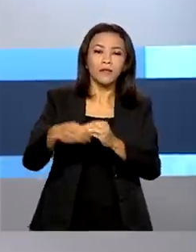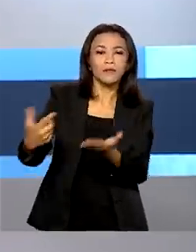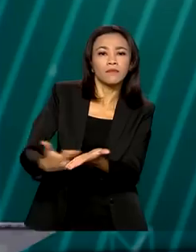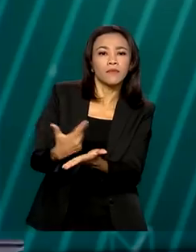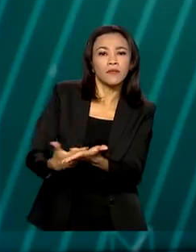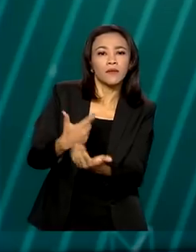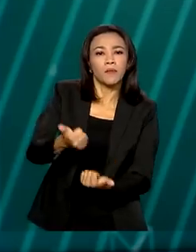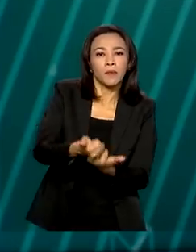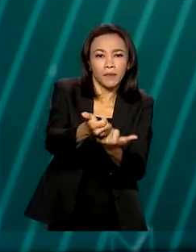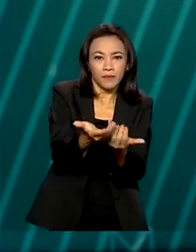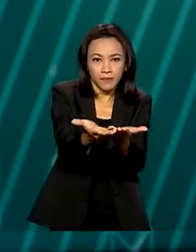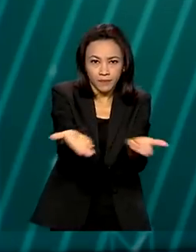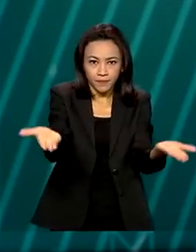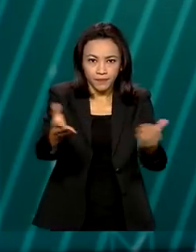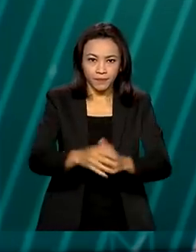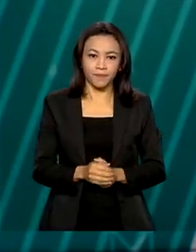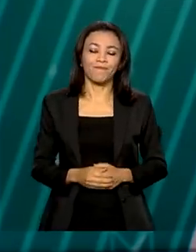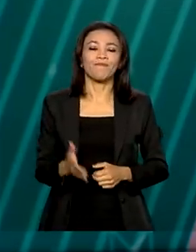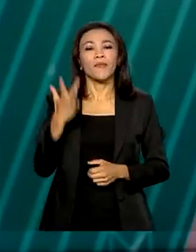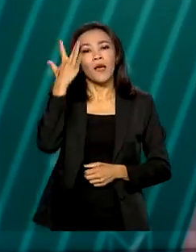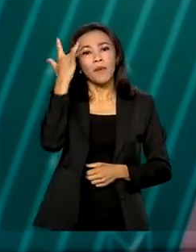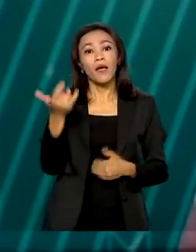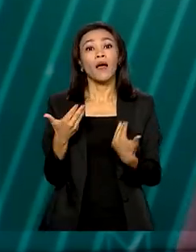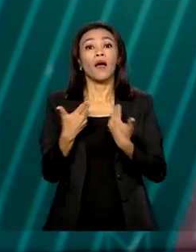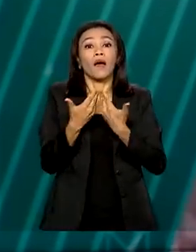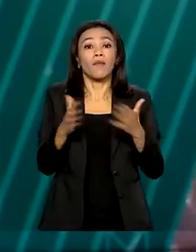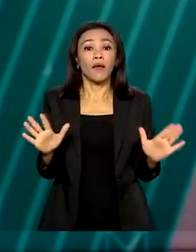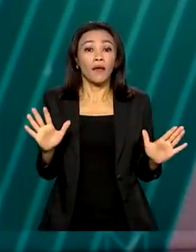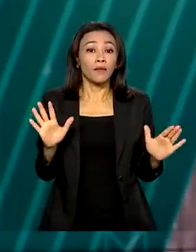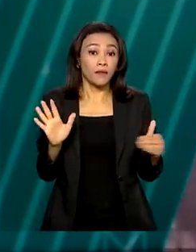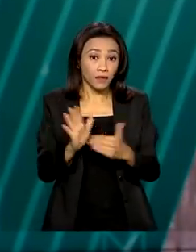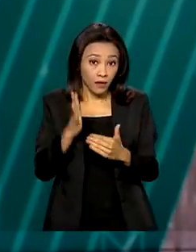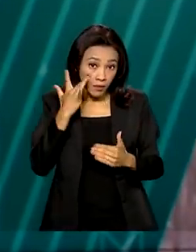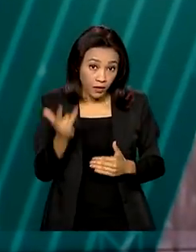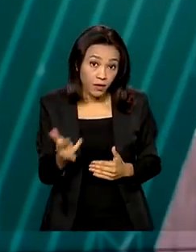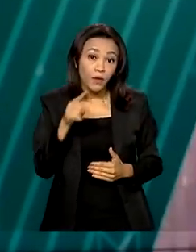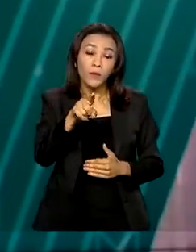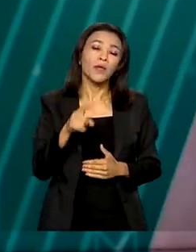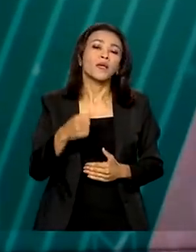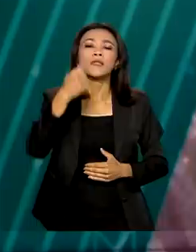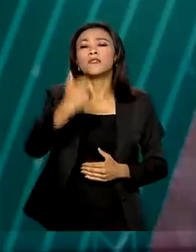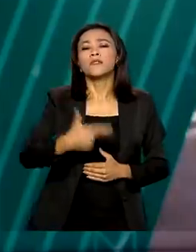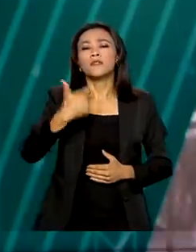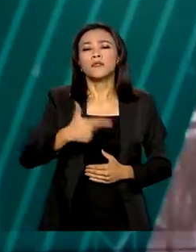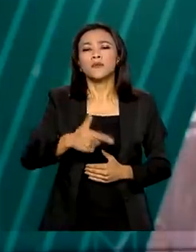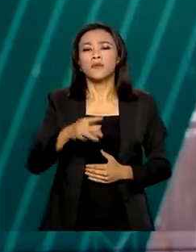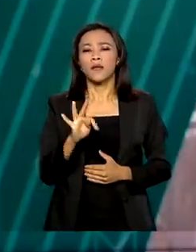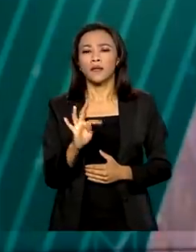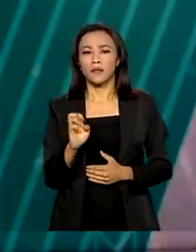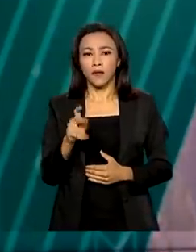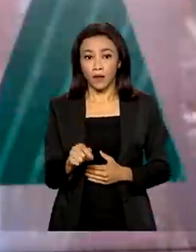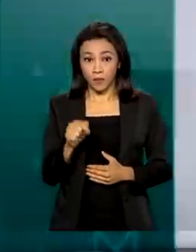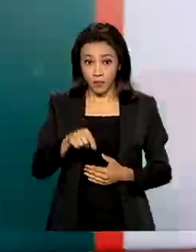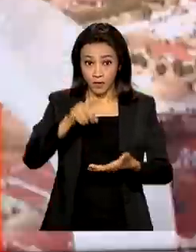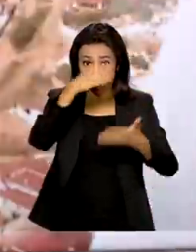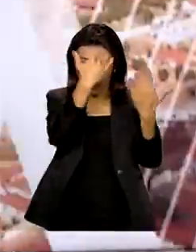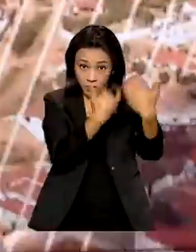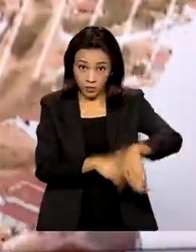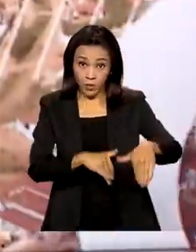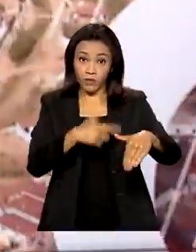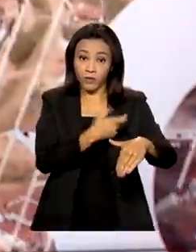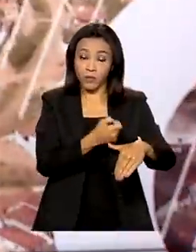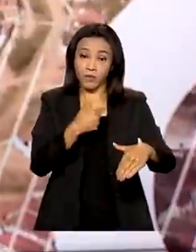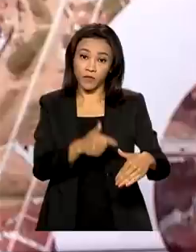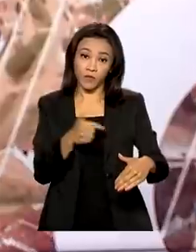apoio estão abertas até amanhã as inscrições para a segunda etapa do revalida 2022 o exame Nacional